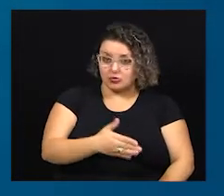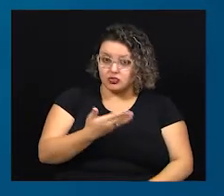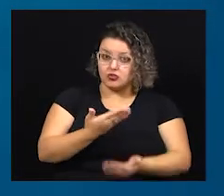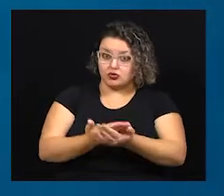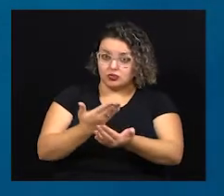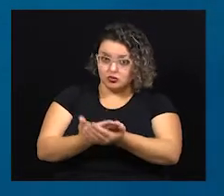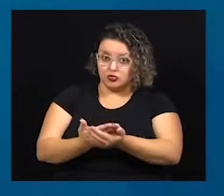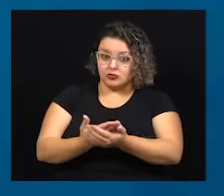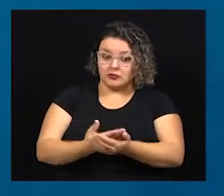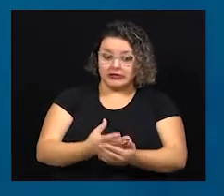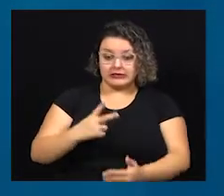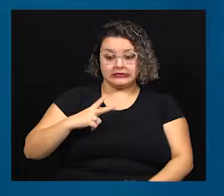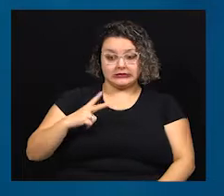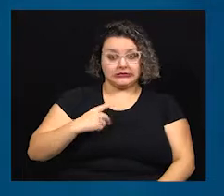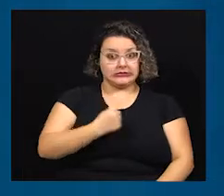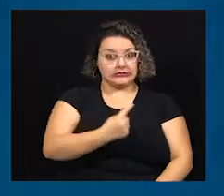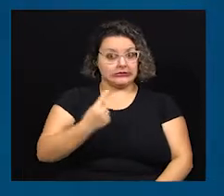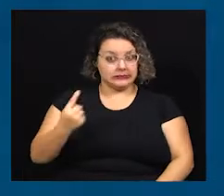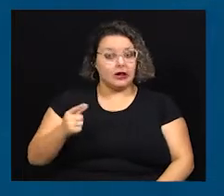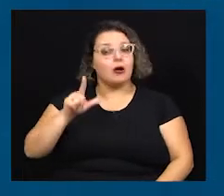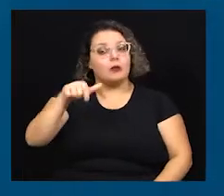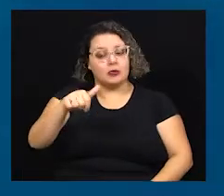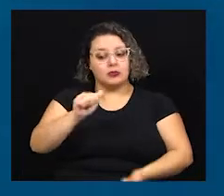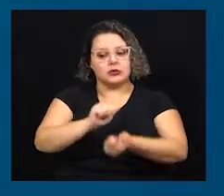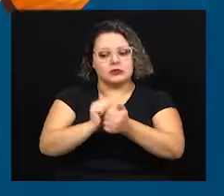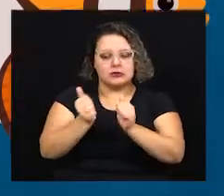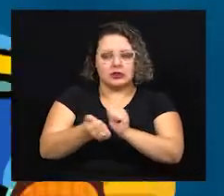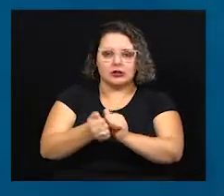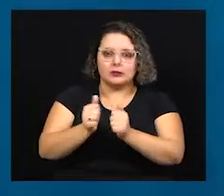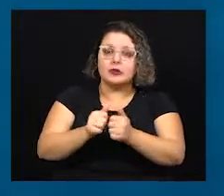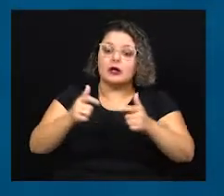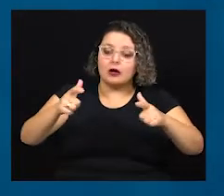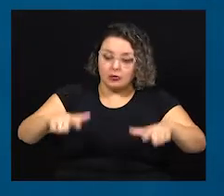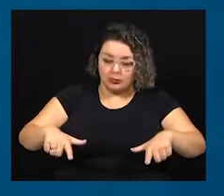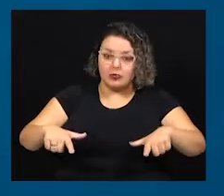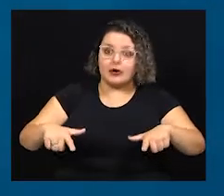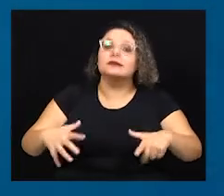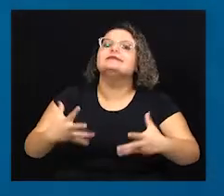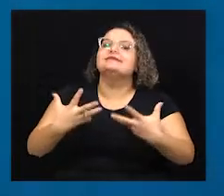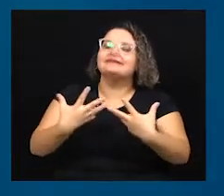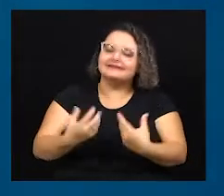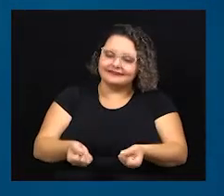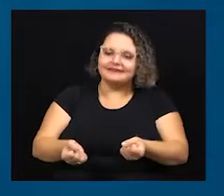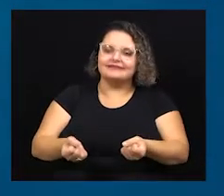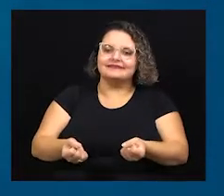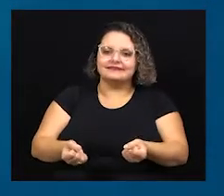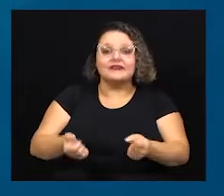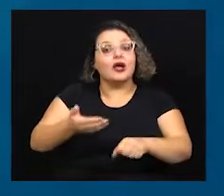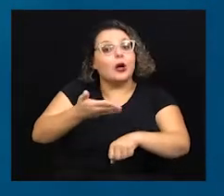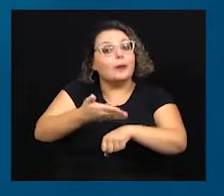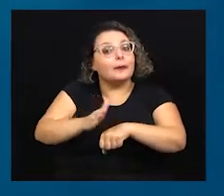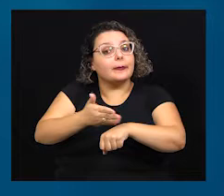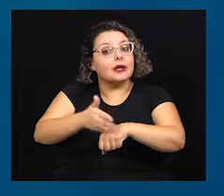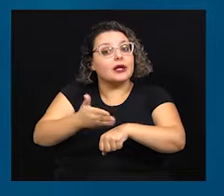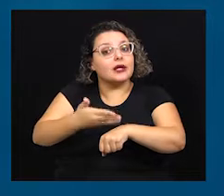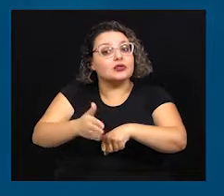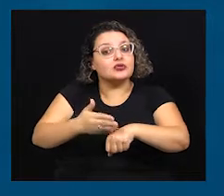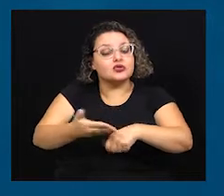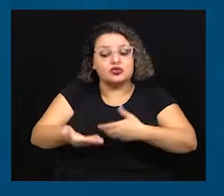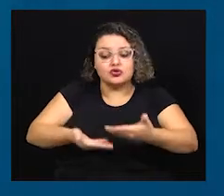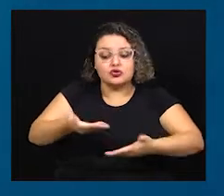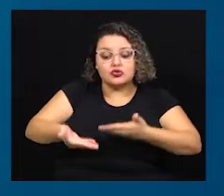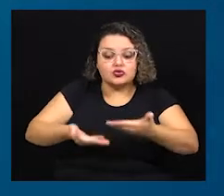suas peculiaridades para depois adaptar o espaço para recebê-los. É isso aí, o aquarismo é a prática de criar